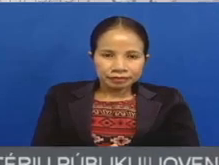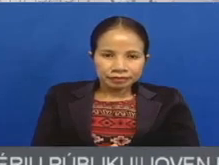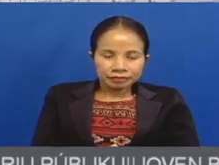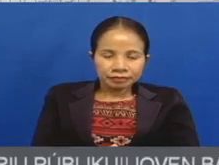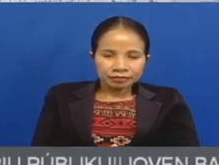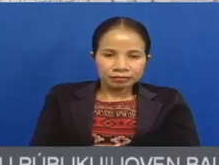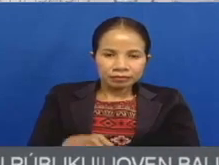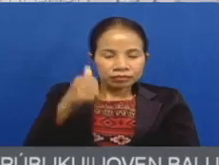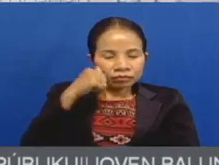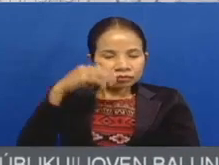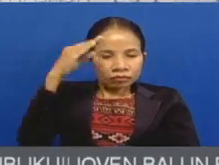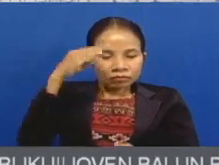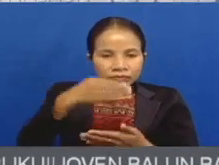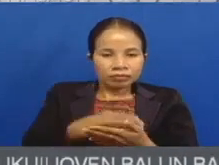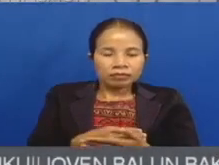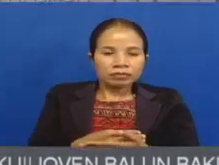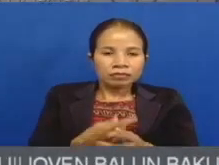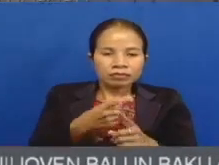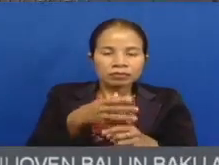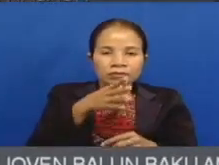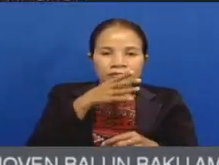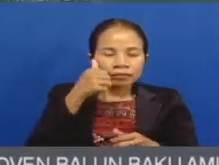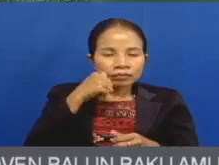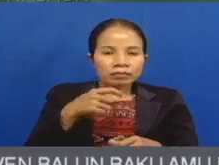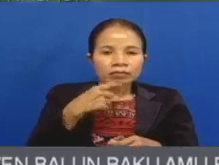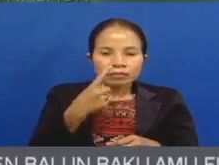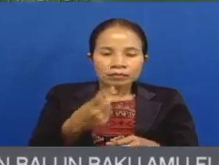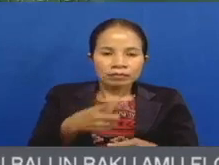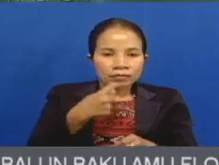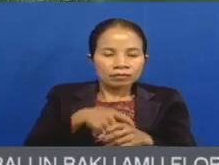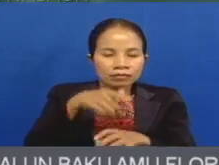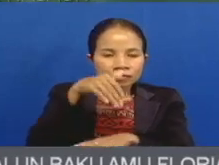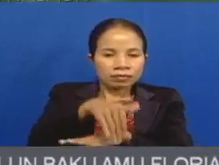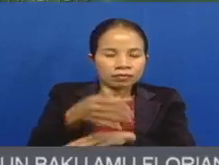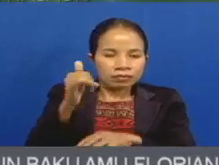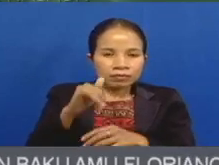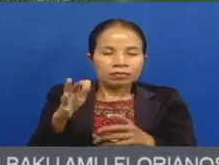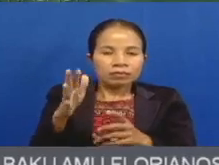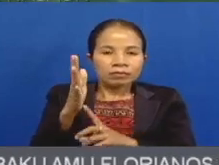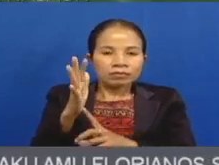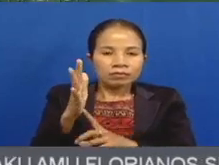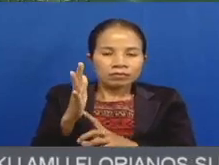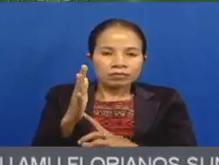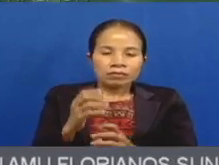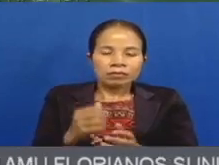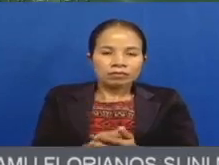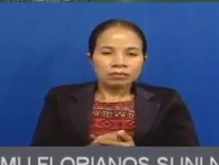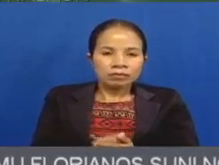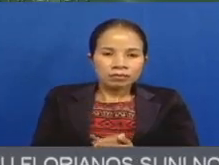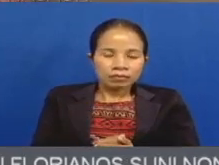O anfeto husi inan falo meha tuir. Iha tempo kalang, sira na rua sumde ahi uan